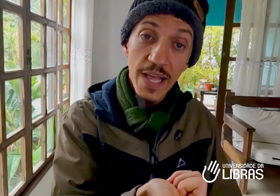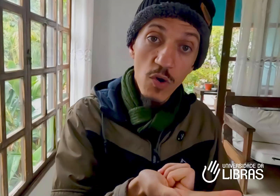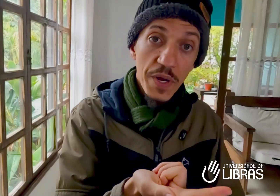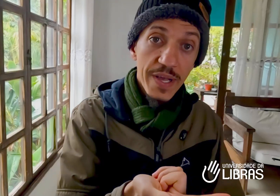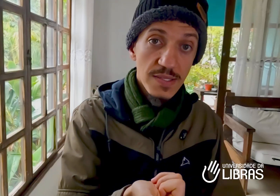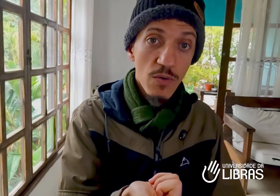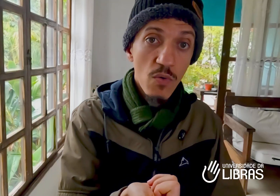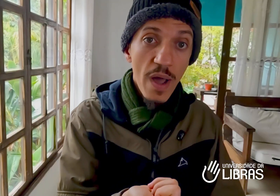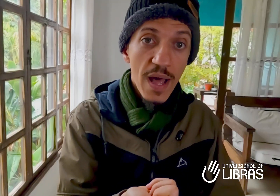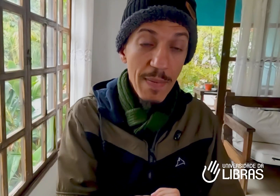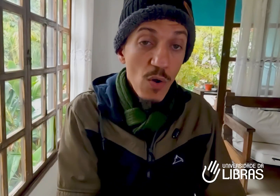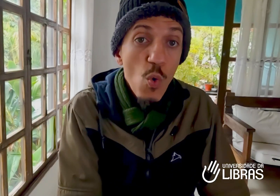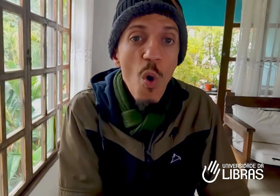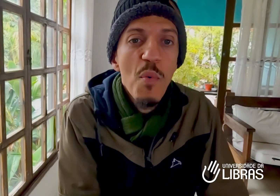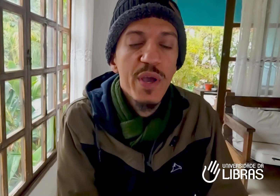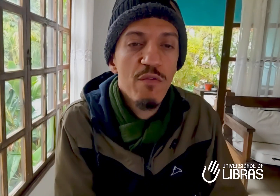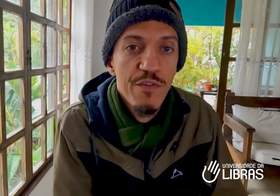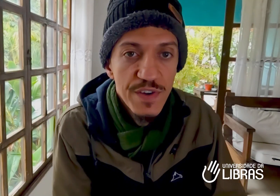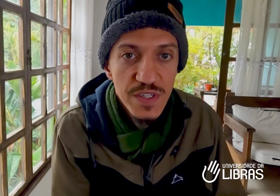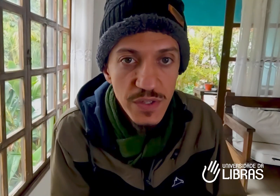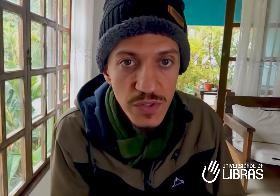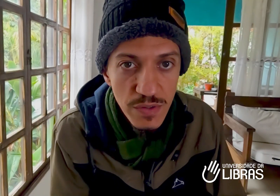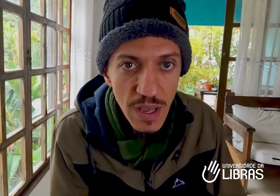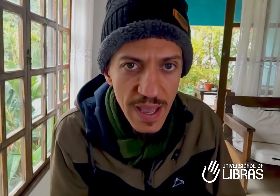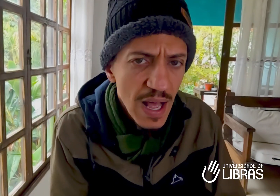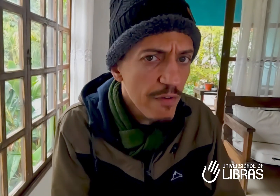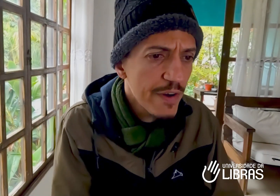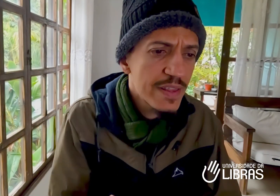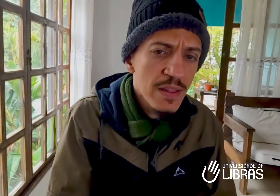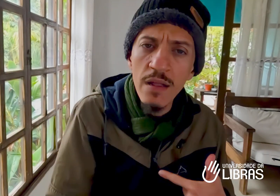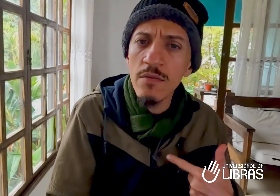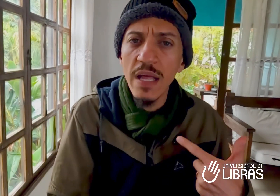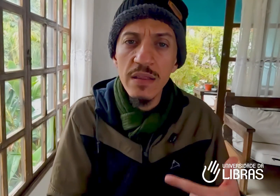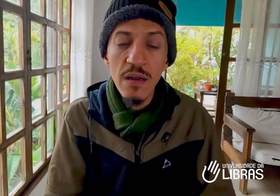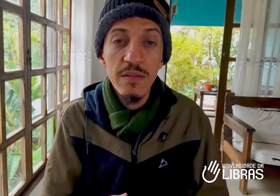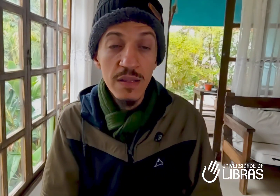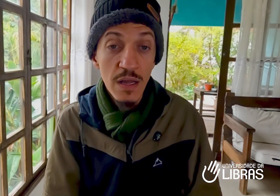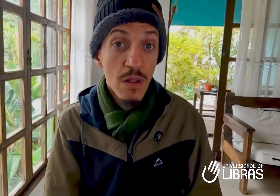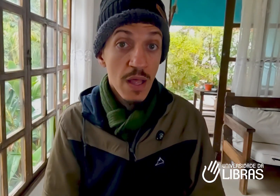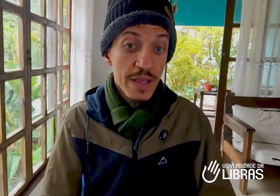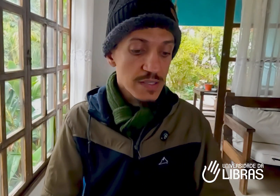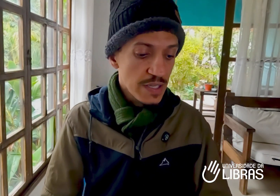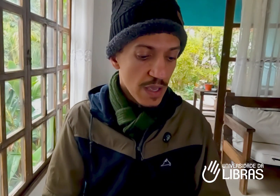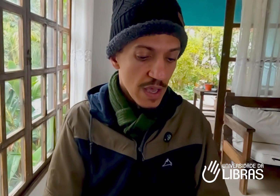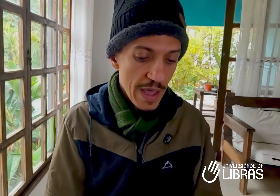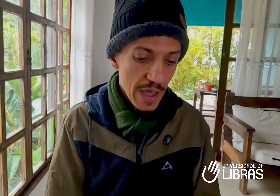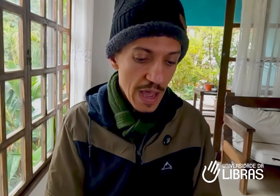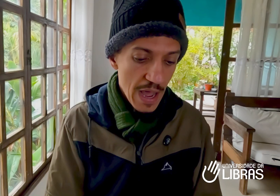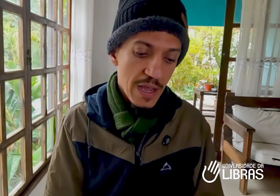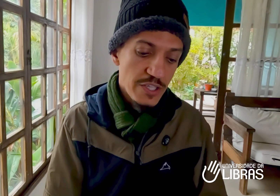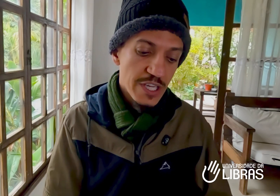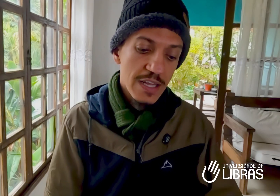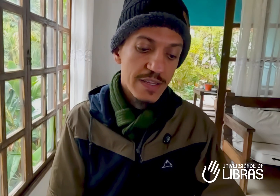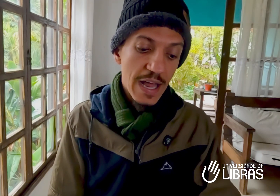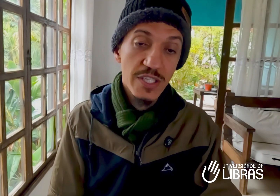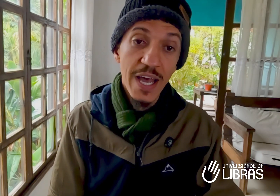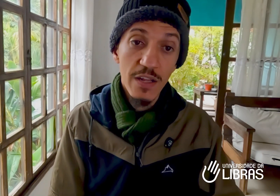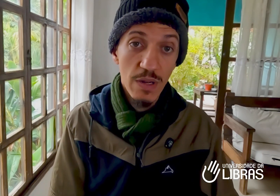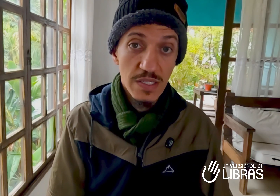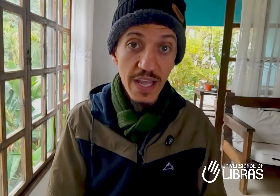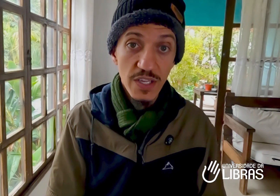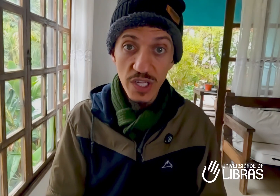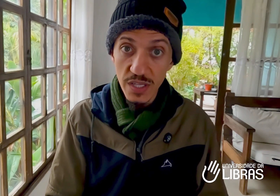quero ter a comunicação com ela, mas como que eu vou fazer isso? E ela foi tentando. E assim, a enteada dela